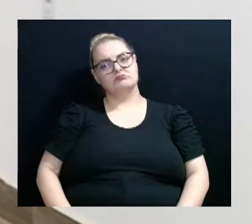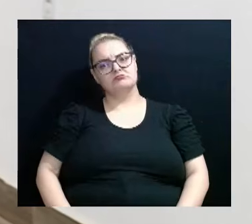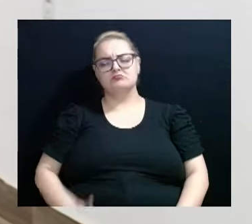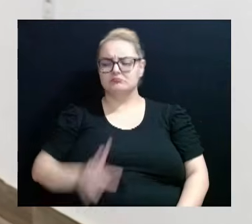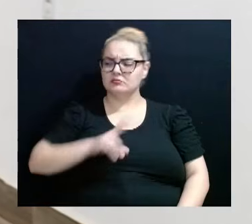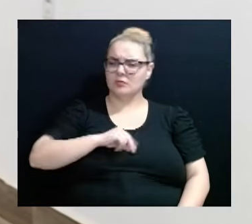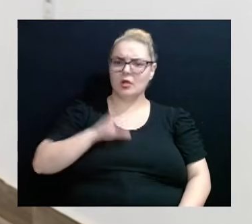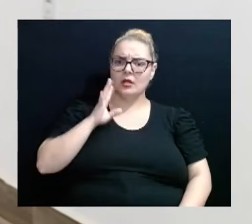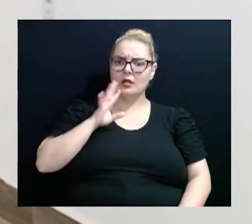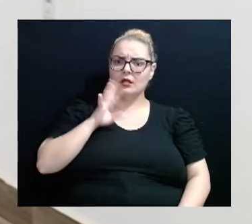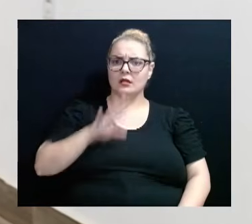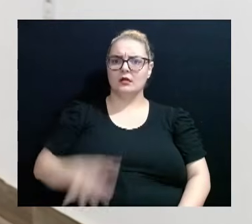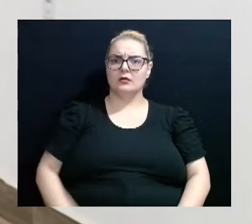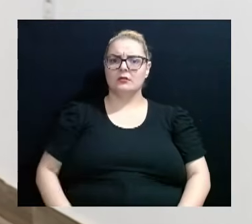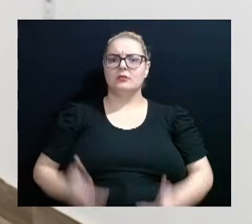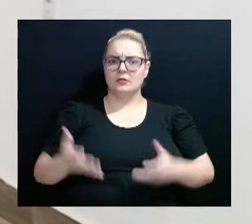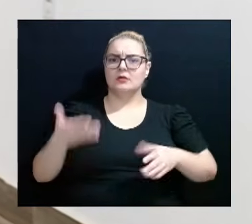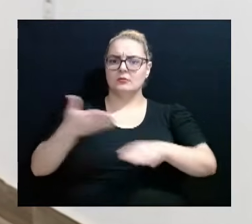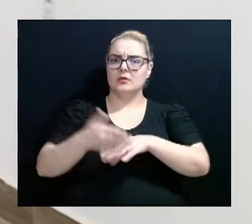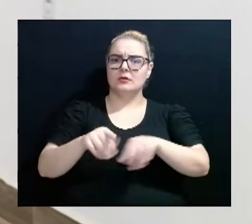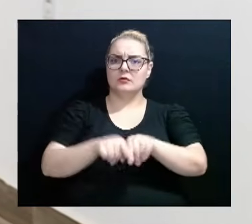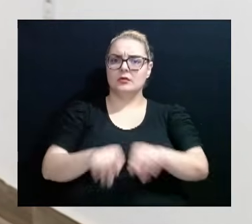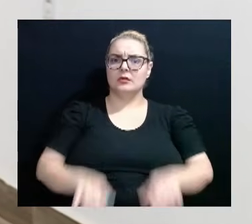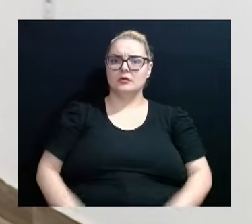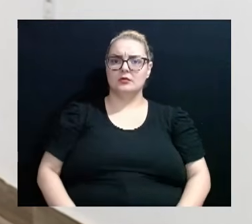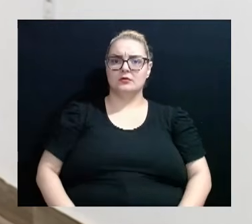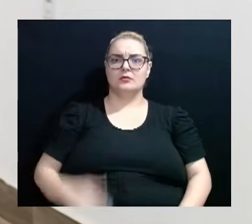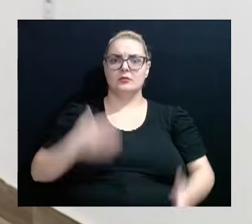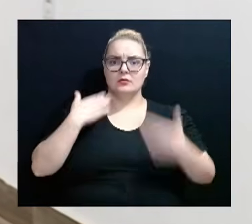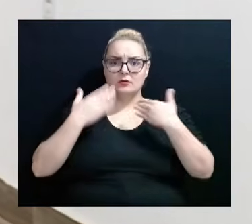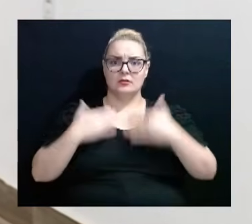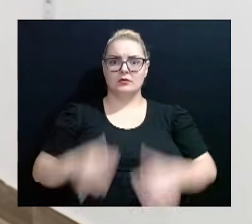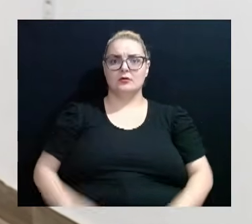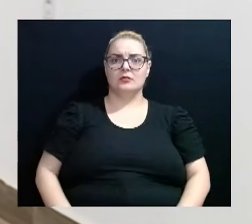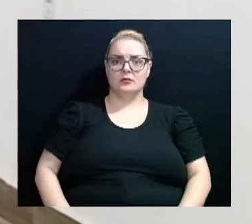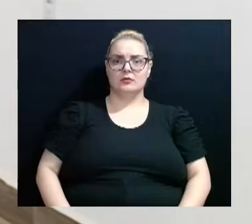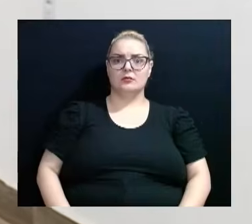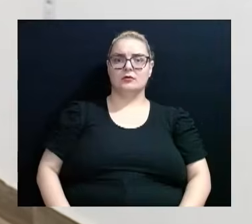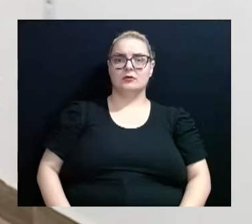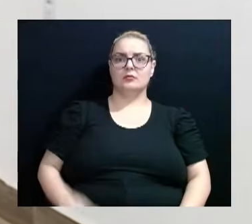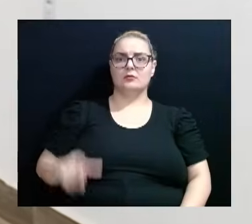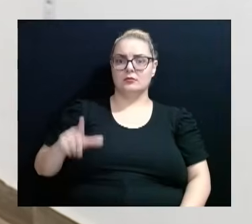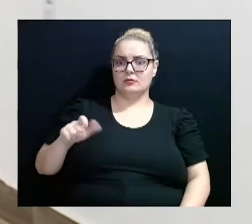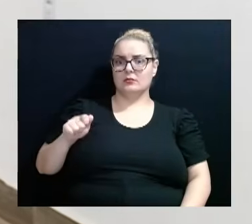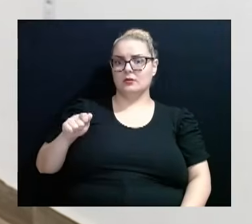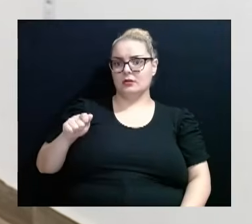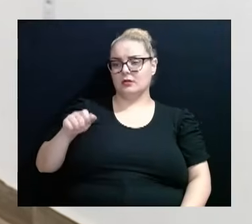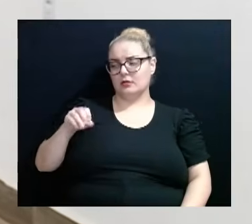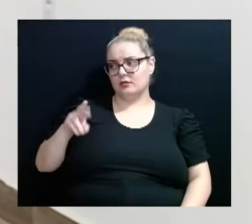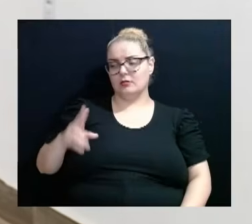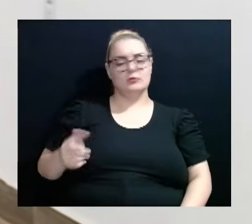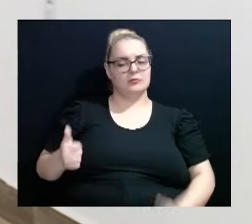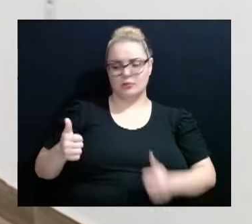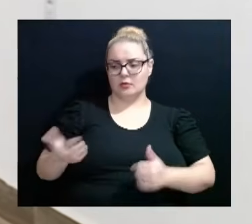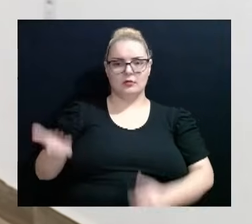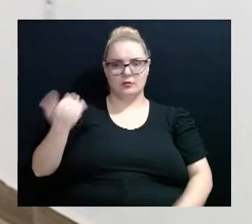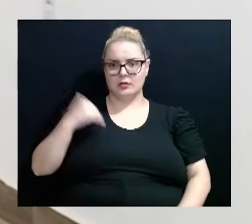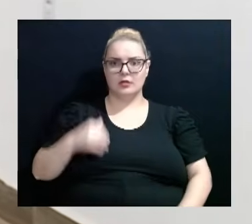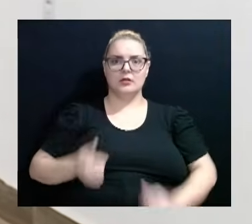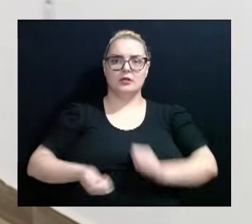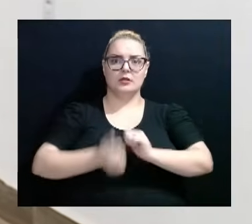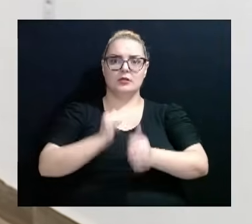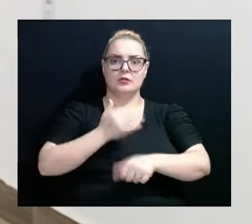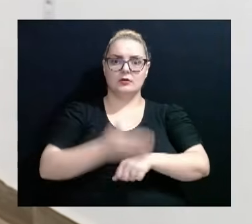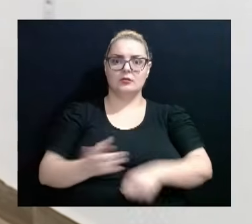eles. Aí eu falei, pô, que legal, vou querer participar também. Aí eu conversei com o nosso head coach, o Alaor.